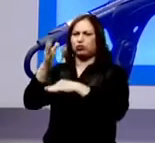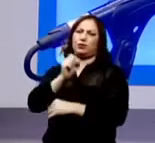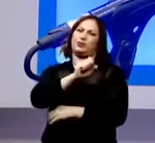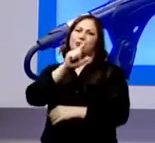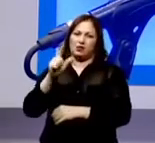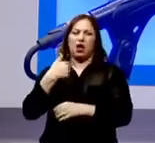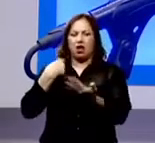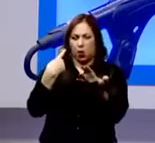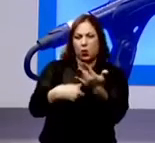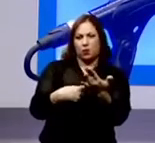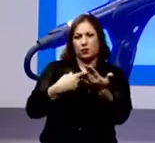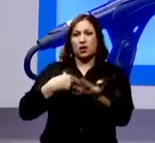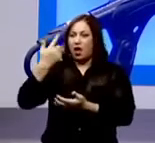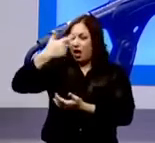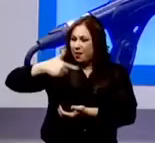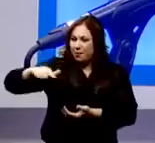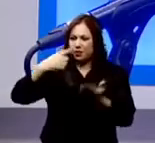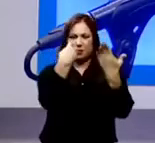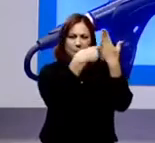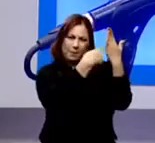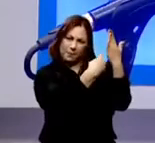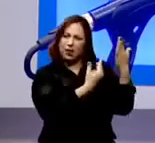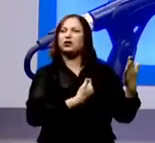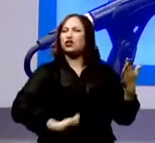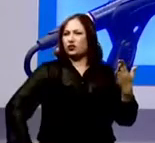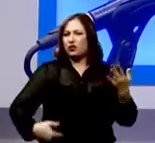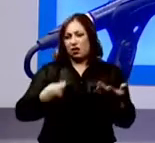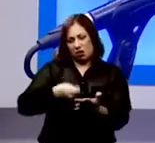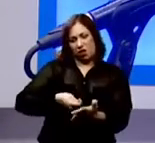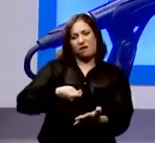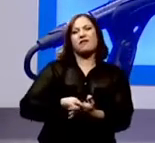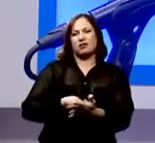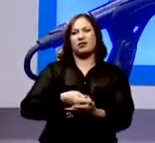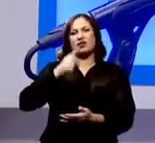assumir os compromissos o que Eu repito tá no meu plano de governo que pode e deve ser cobrado a partir do dia primeiro.de